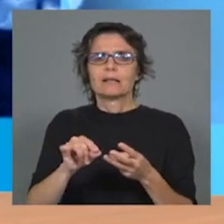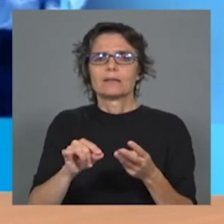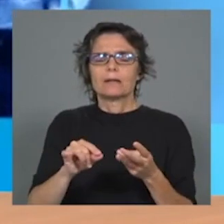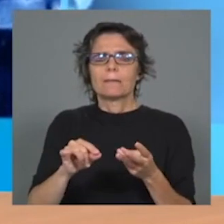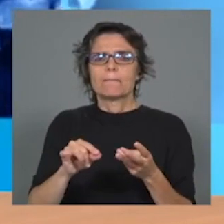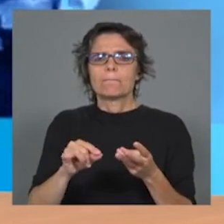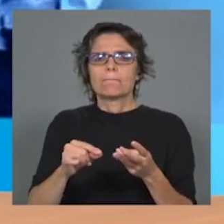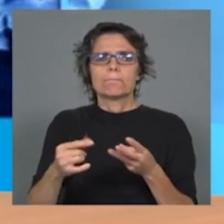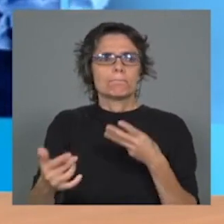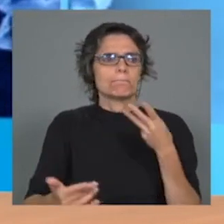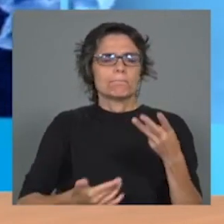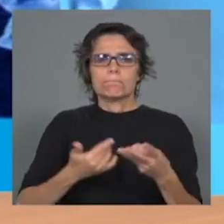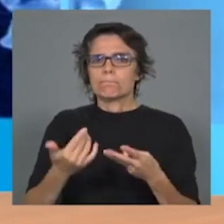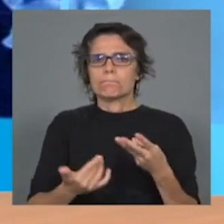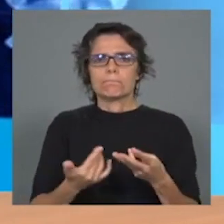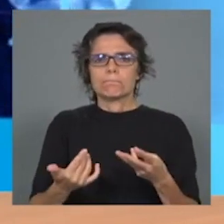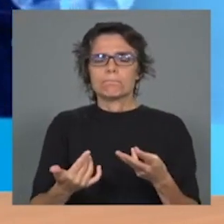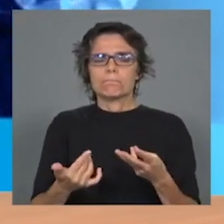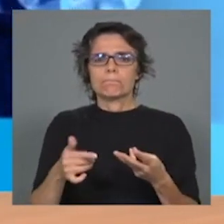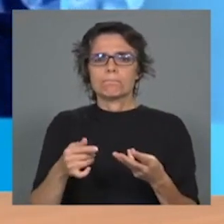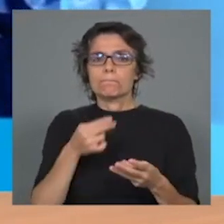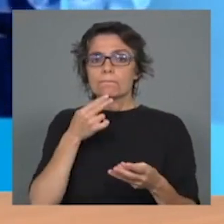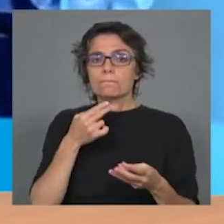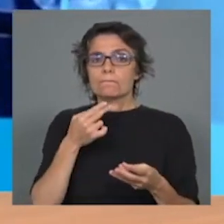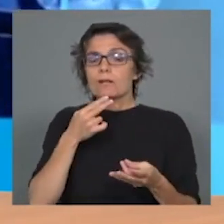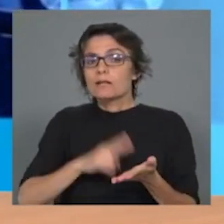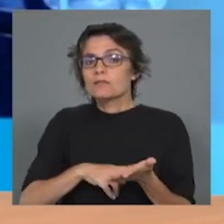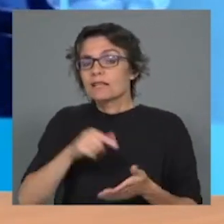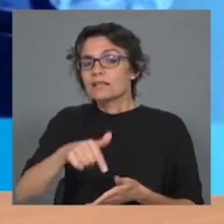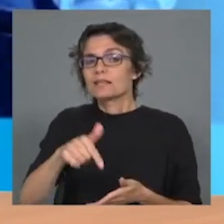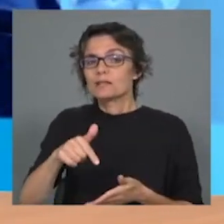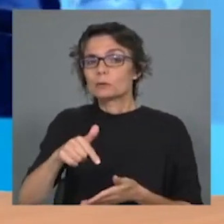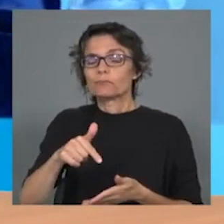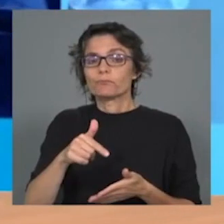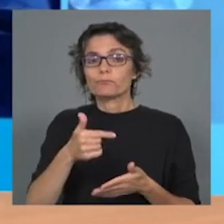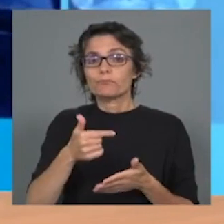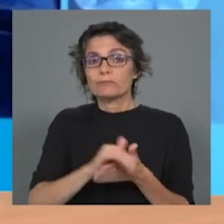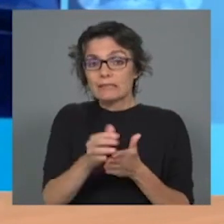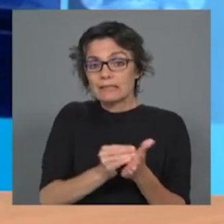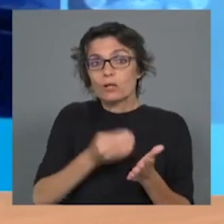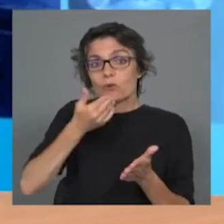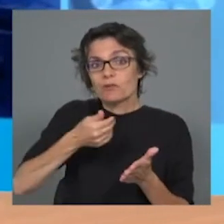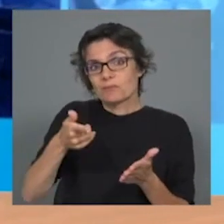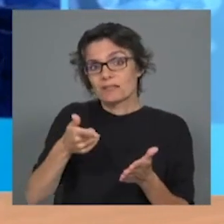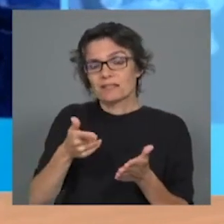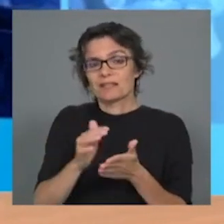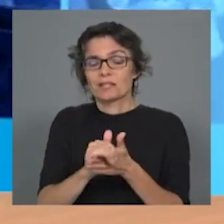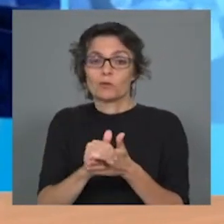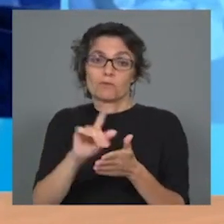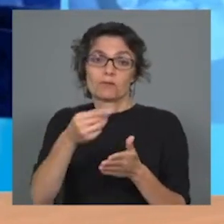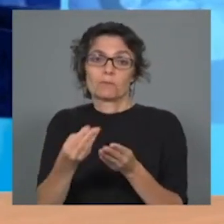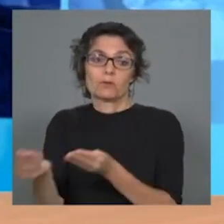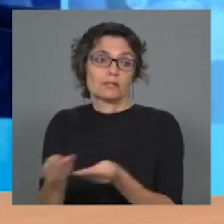realmente depois, evidentemente, que todos esses pedidos eram enviados para quem